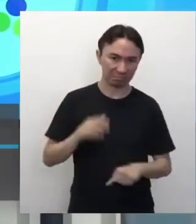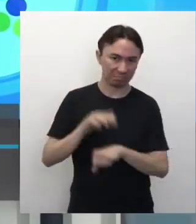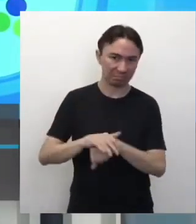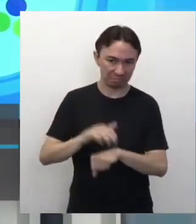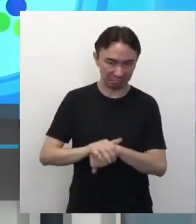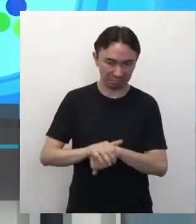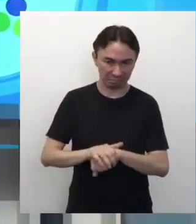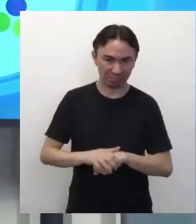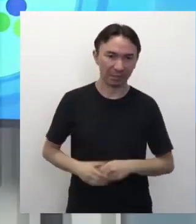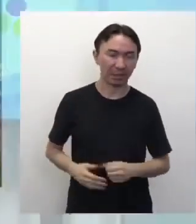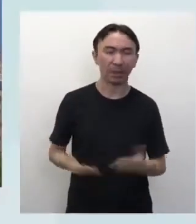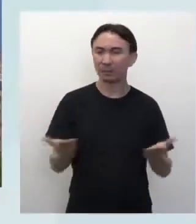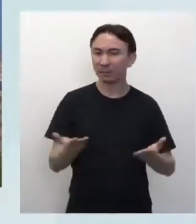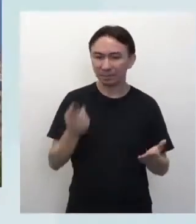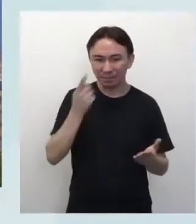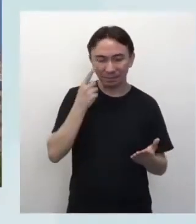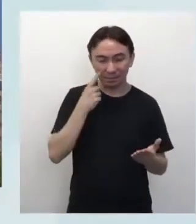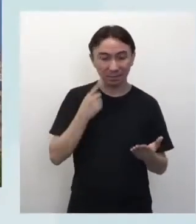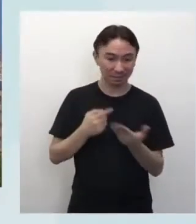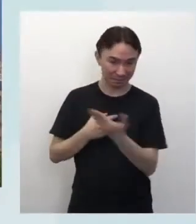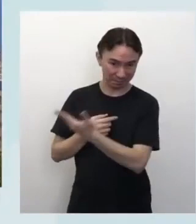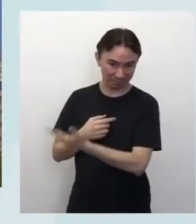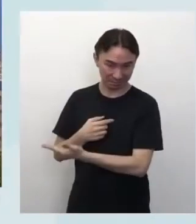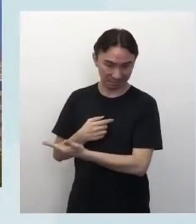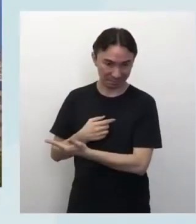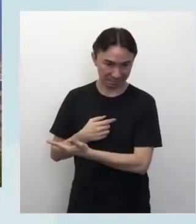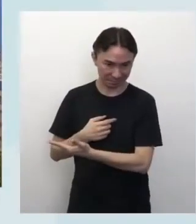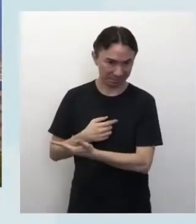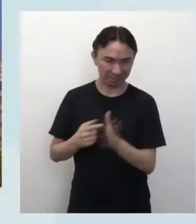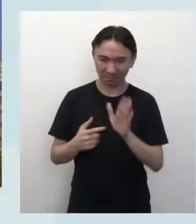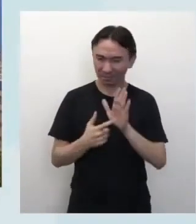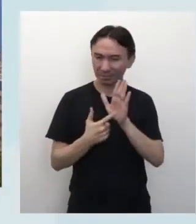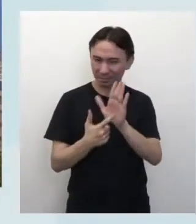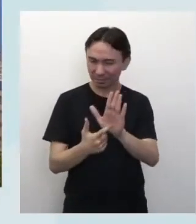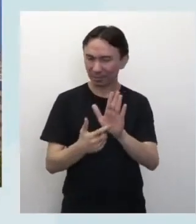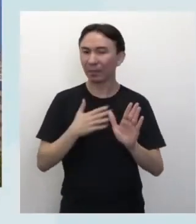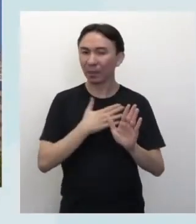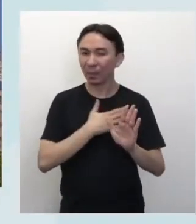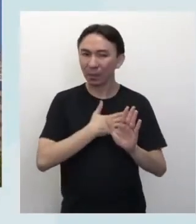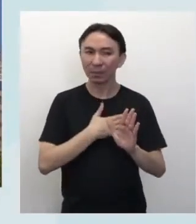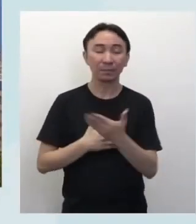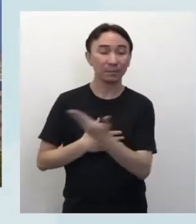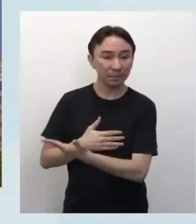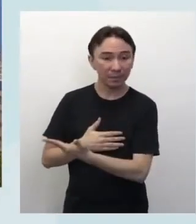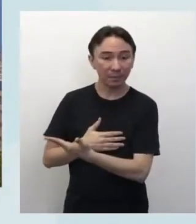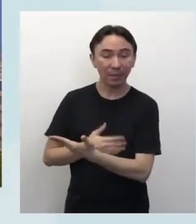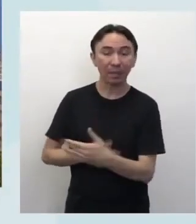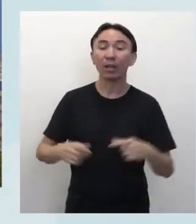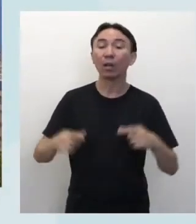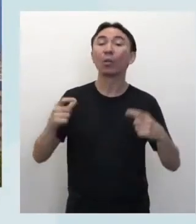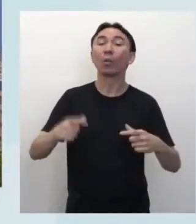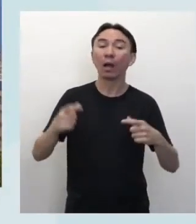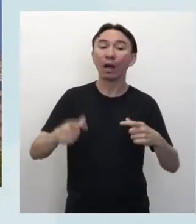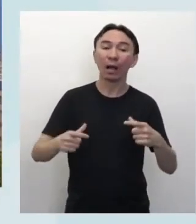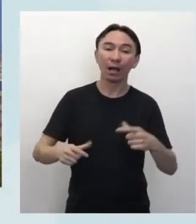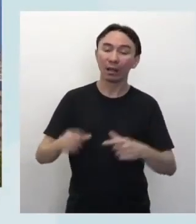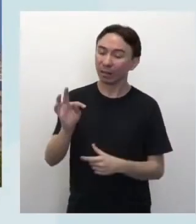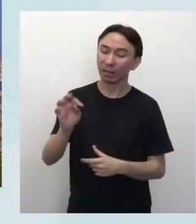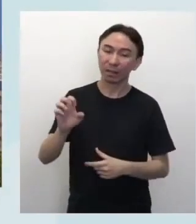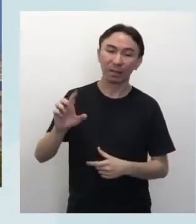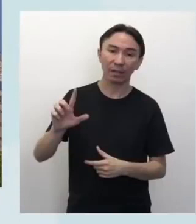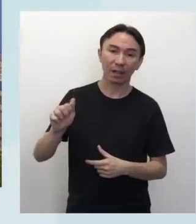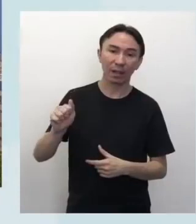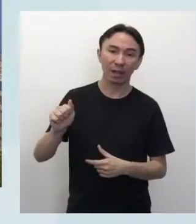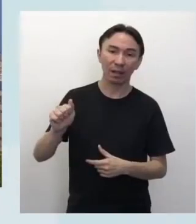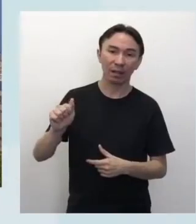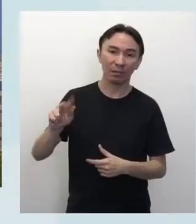eu vou mostrar aí uma paisagem que eu gosto muito de mostrar aí para os alunos nas aulas, que é a paisagem aí de Tel Aviv, em Israel,